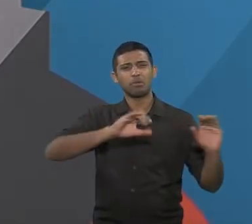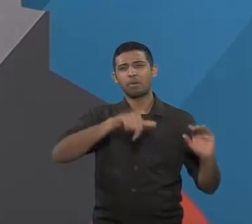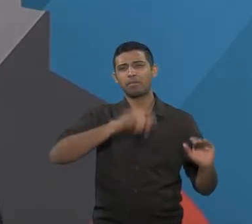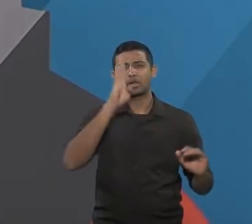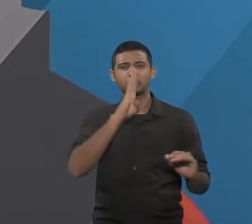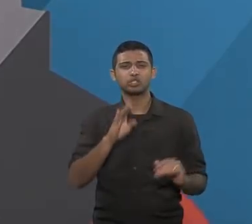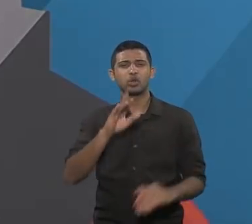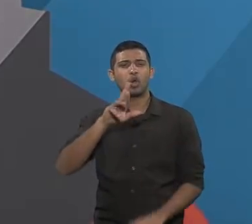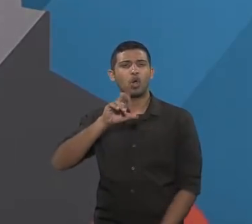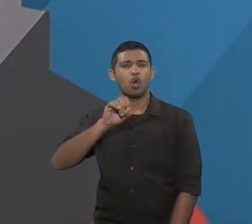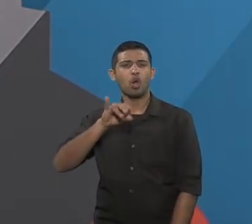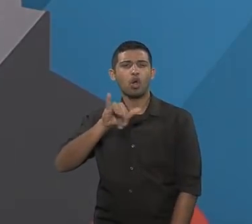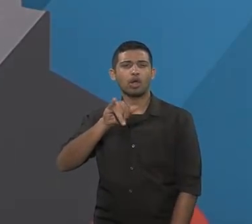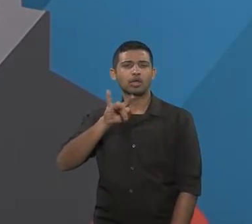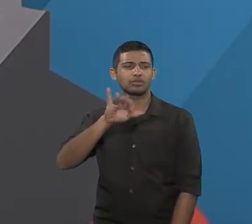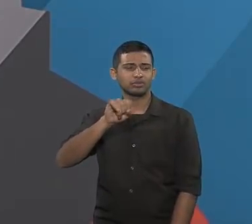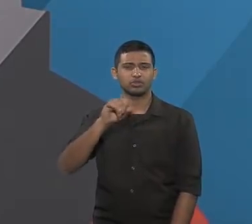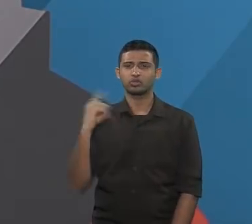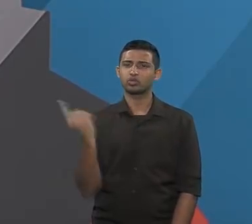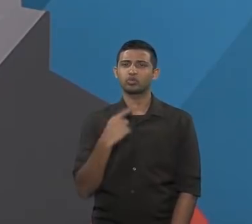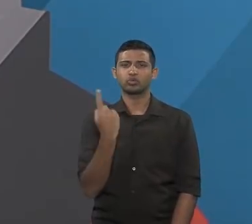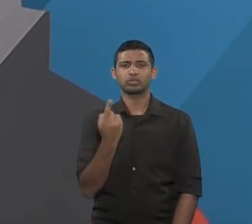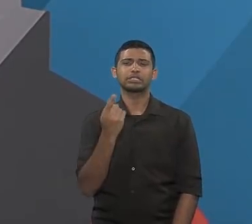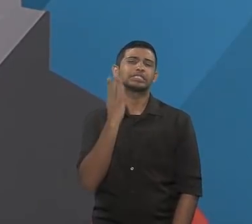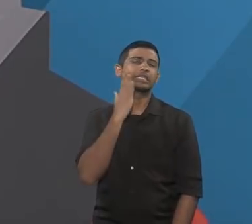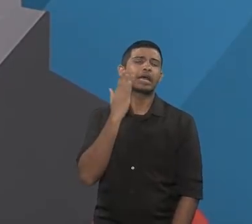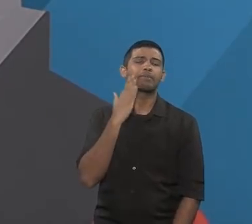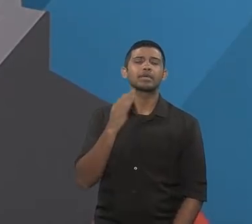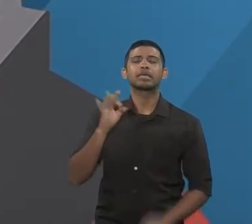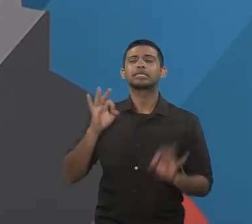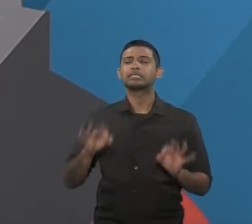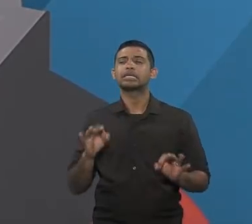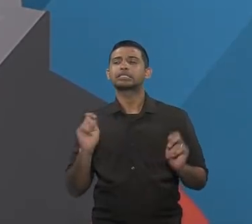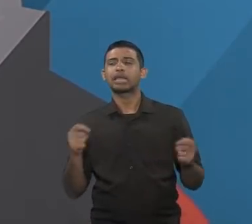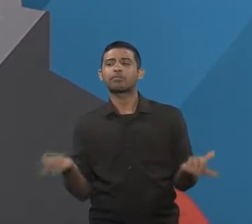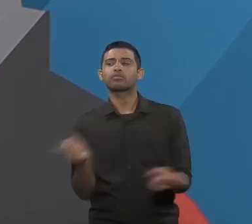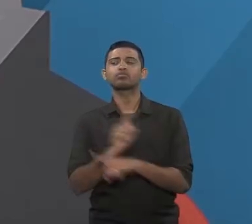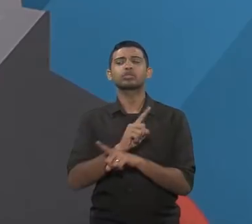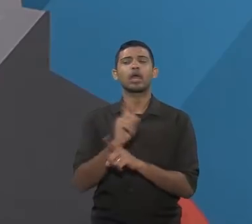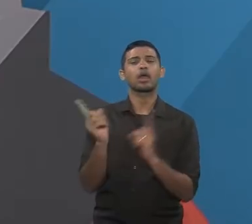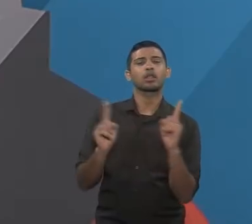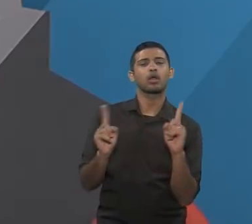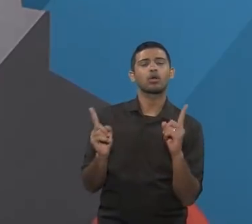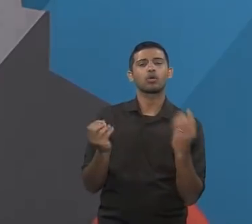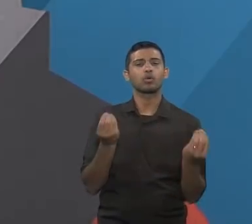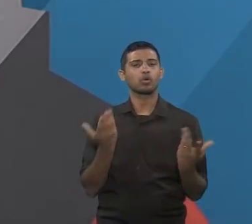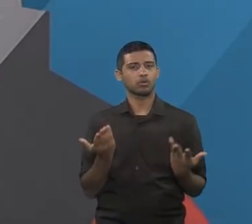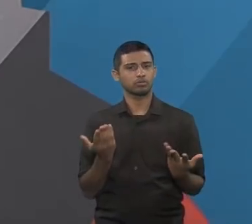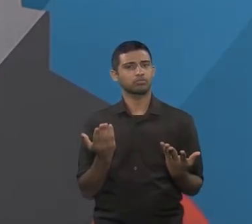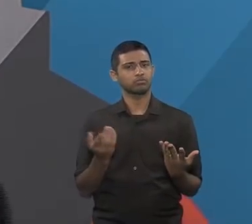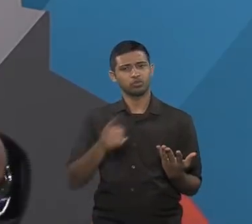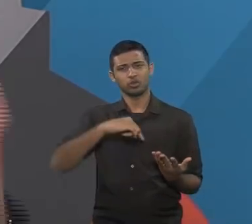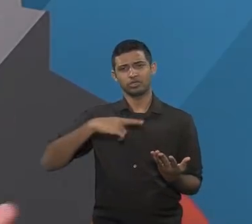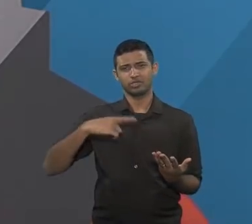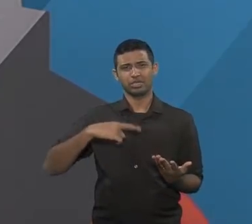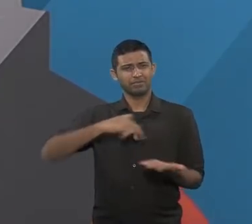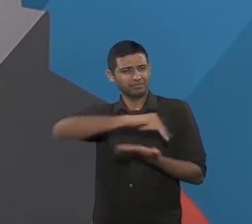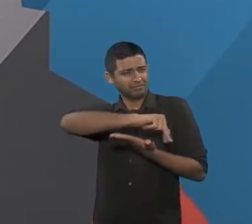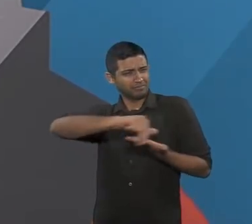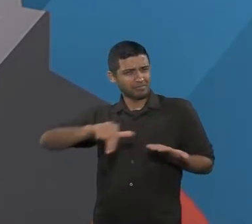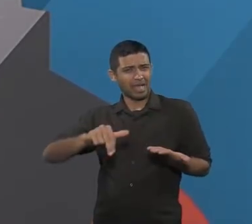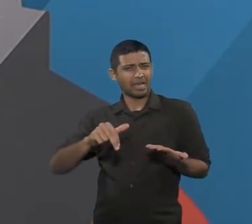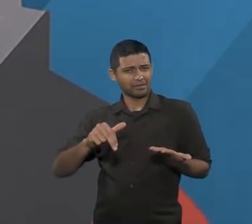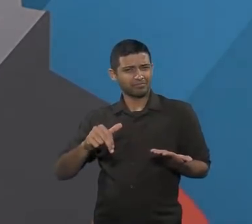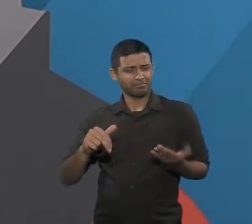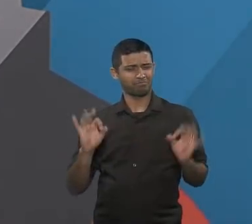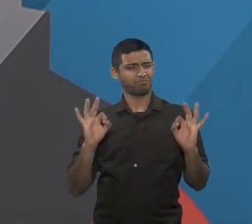fazer a conta entre ICM e royalties para ver o que está acontecendo. Se não vale a pena inverter. De certo que nós temos uma riqueza tão grande